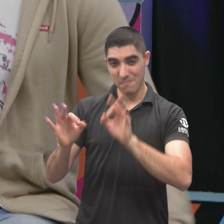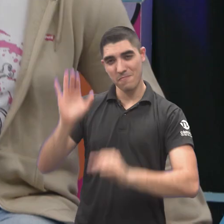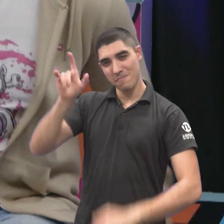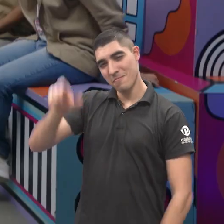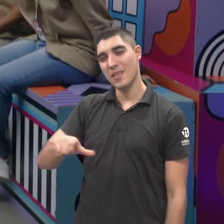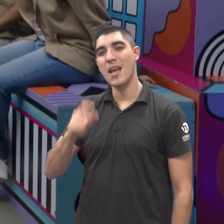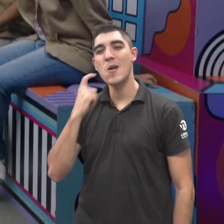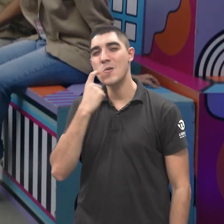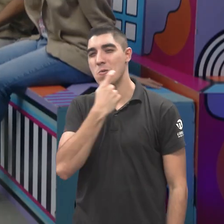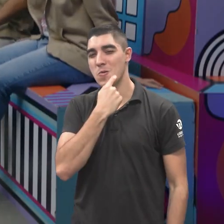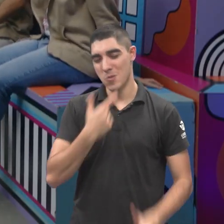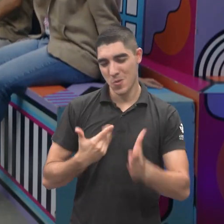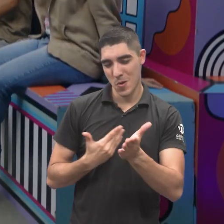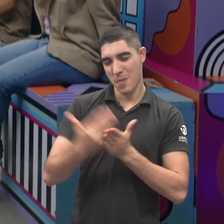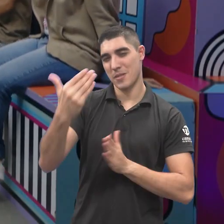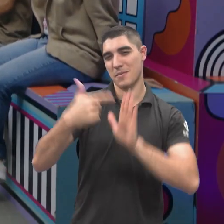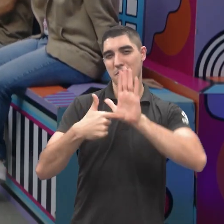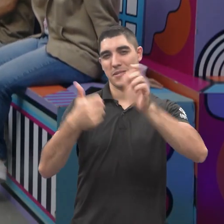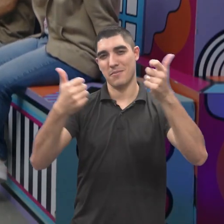Lulu.